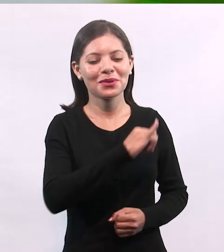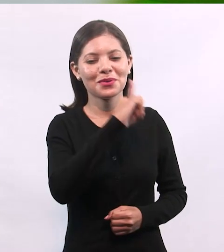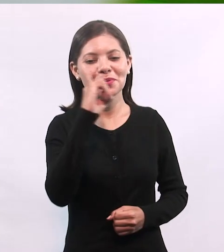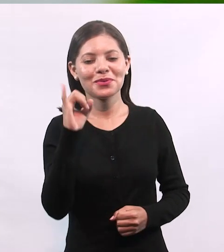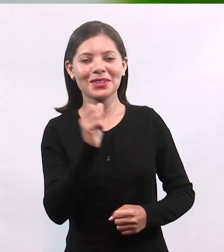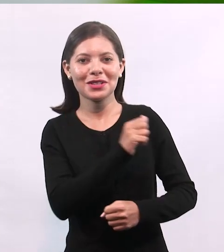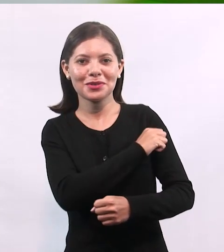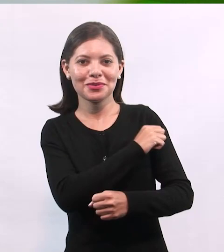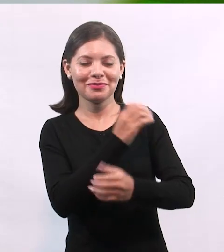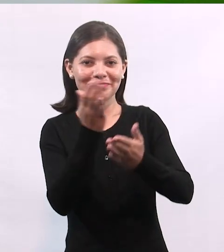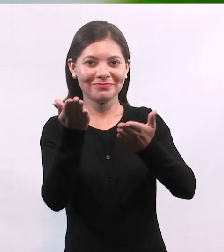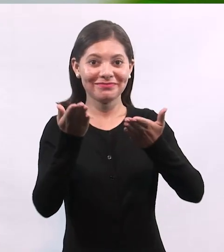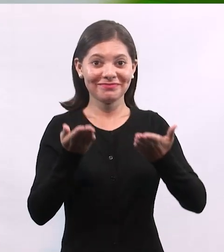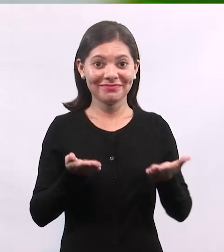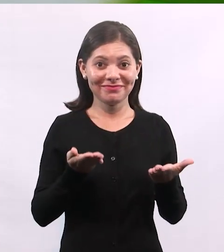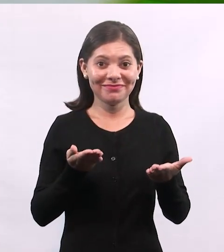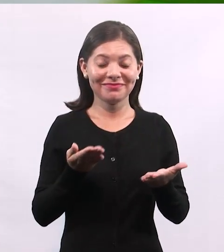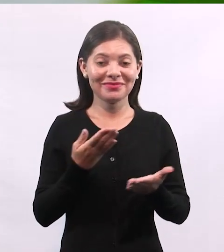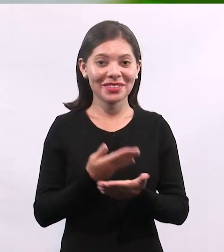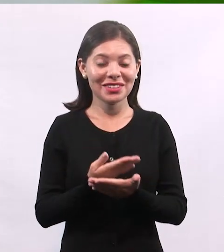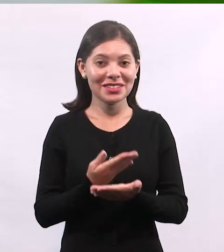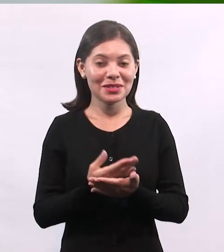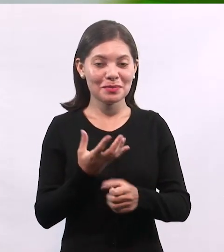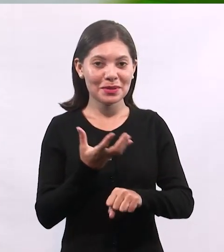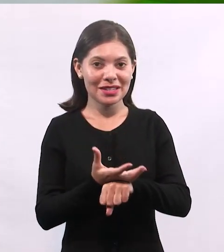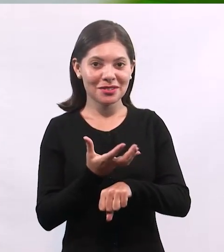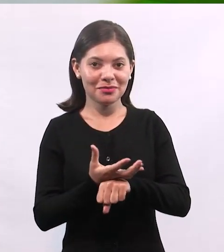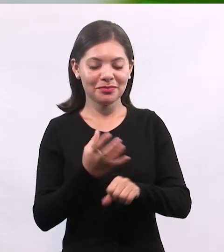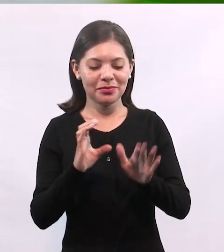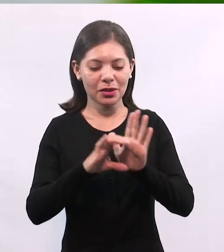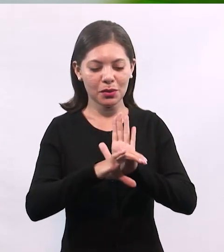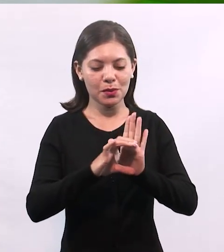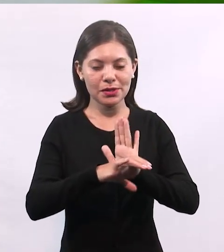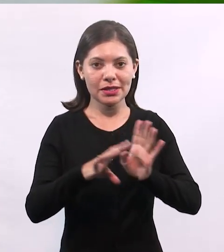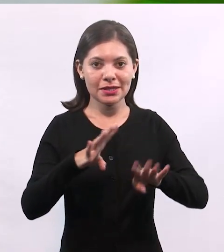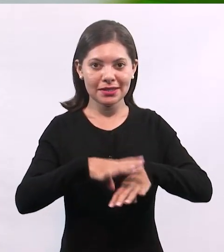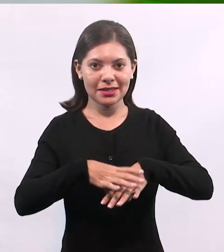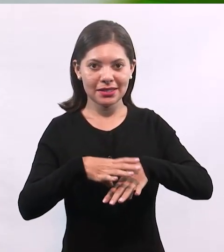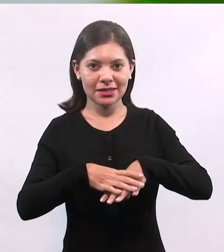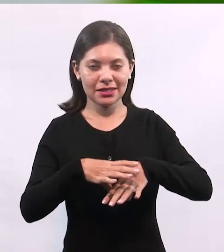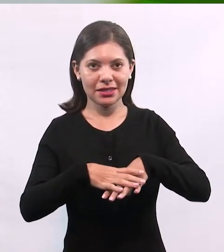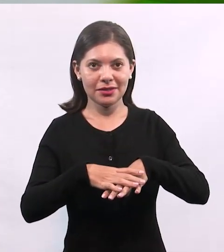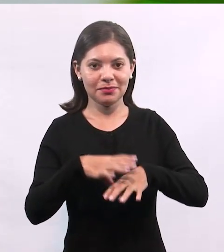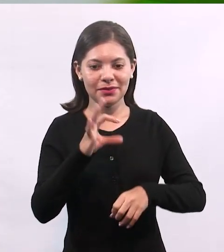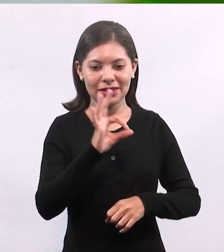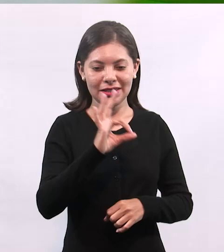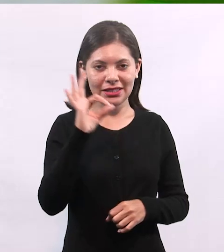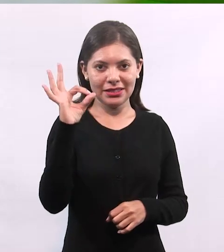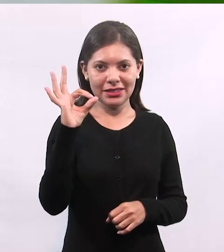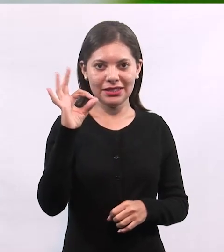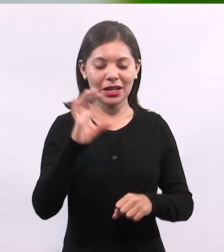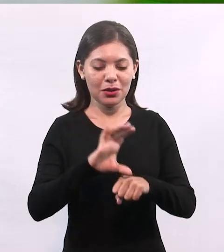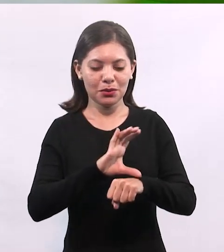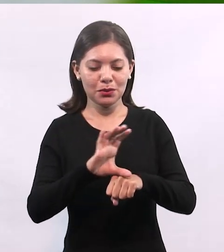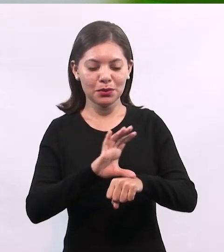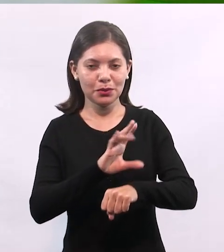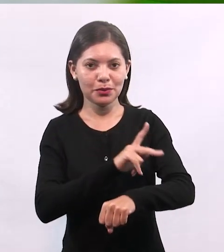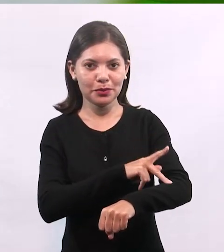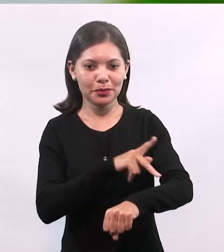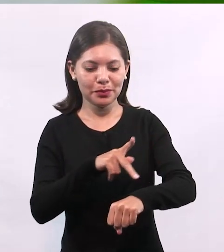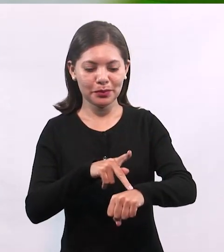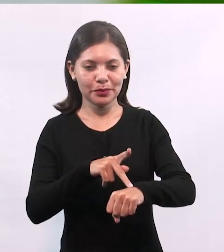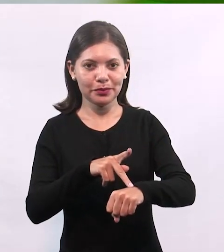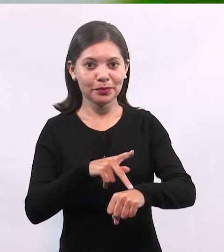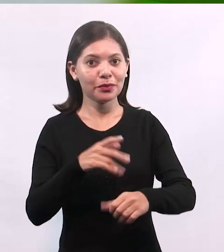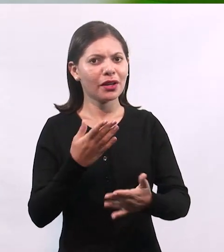Olá alunos sejam bem-vindos a mais uma aula da disciplina de conceitos básicos de matemática e estatística do seu curso de pedagogia